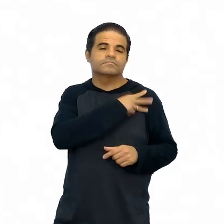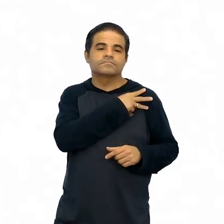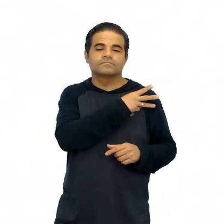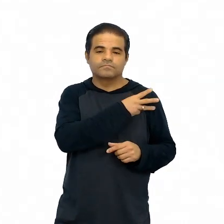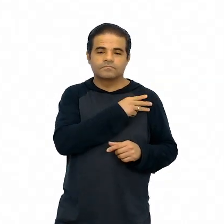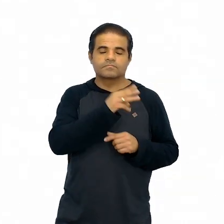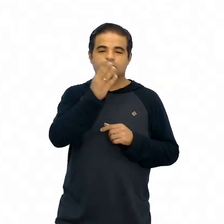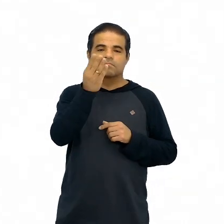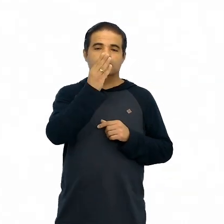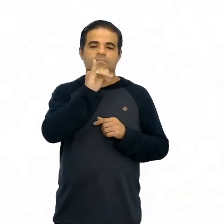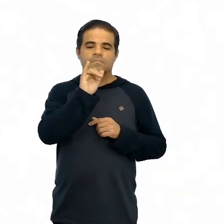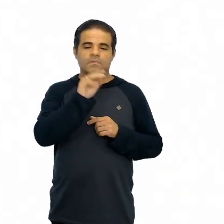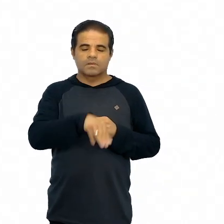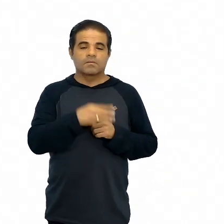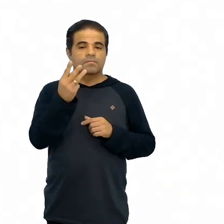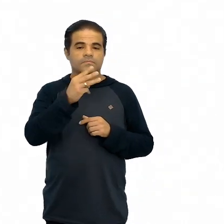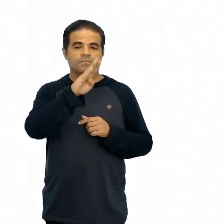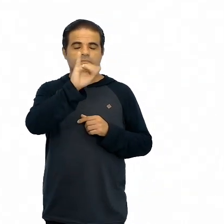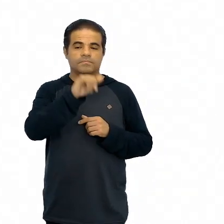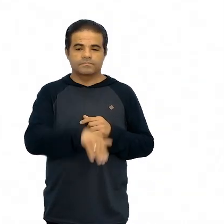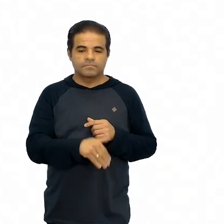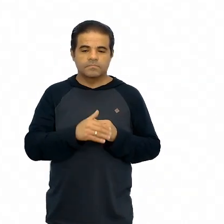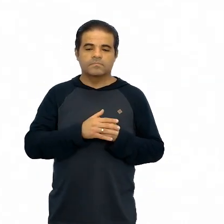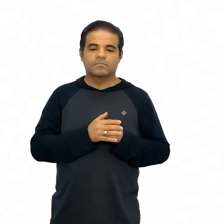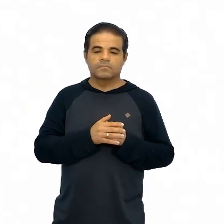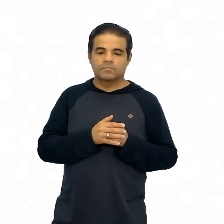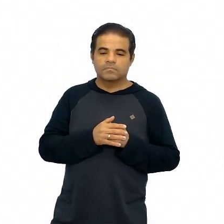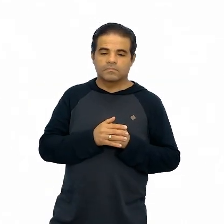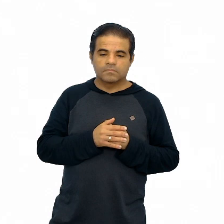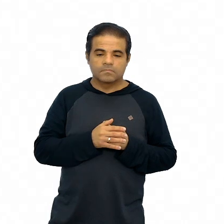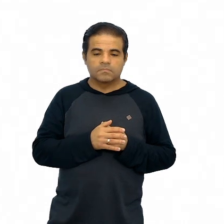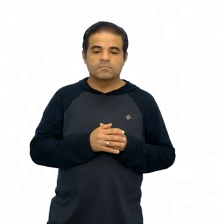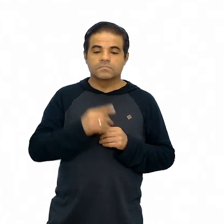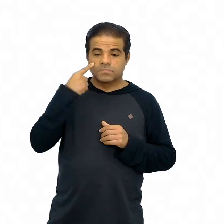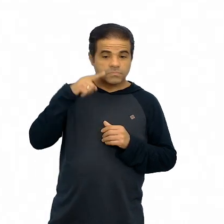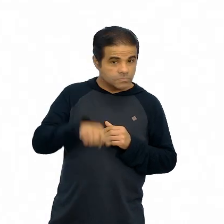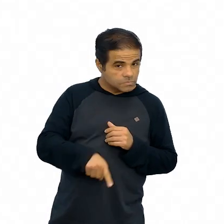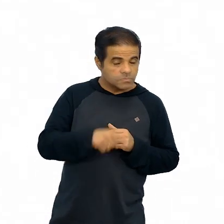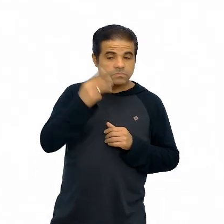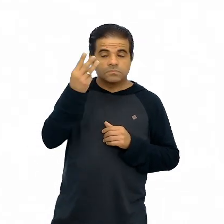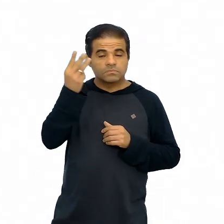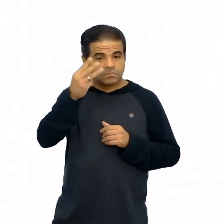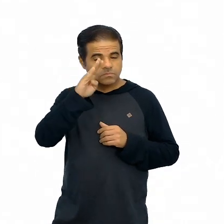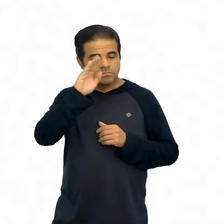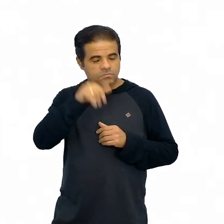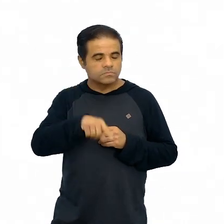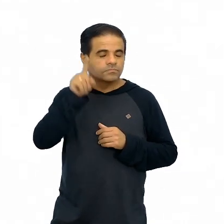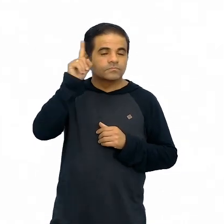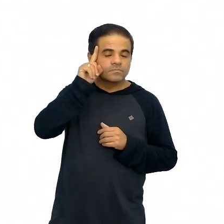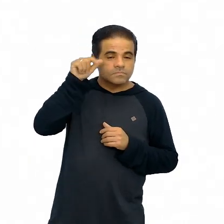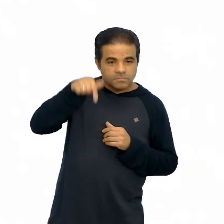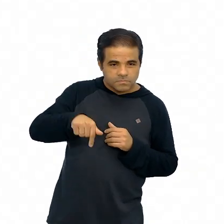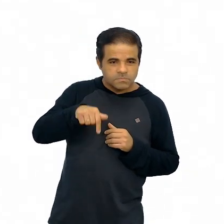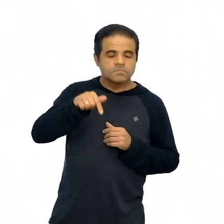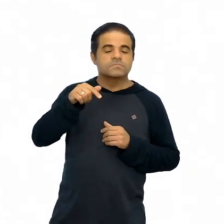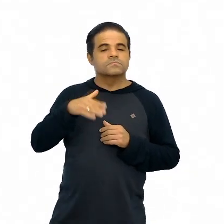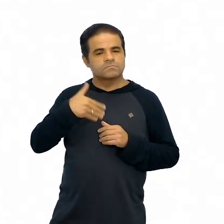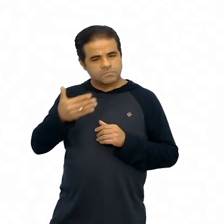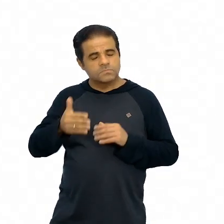terceiro bimestre. Então, é o pé no segundo e o olho no terceiro. No dia 7, um dia